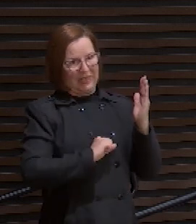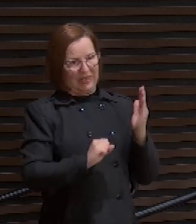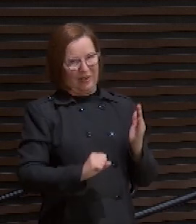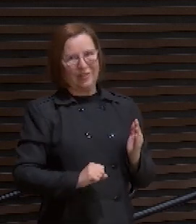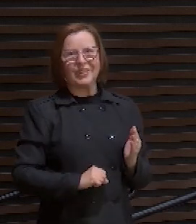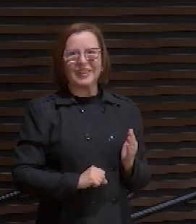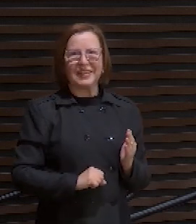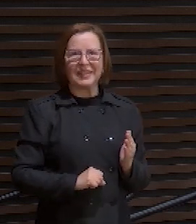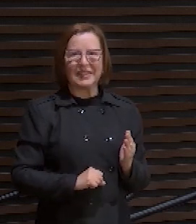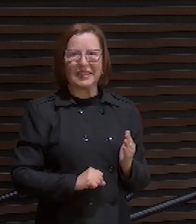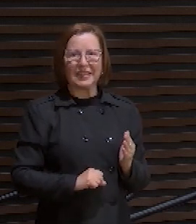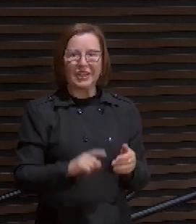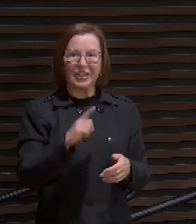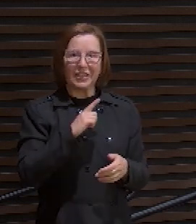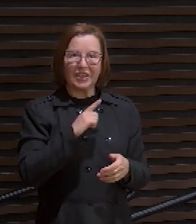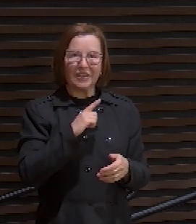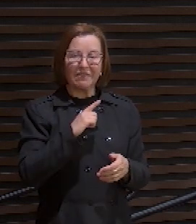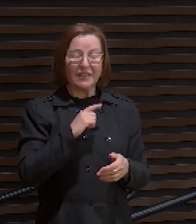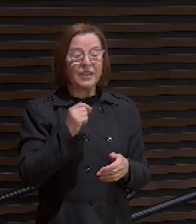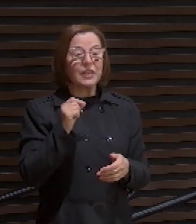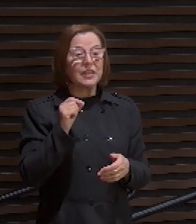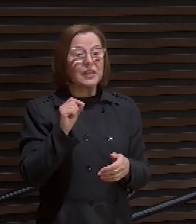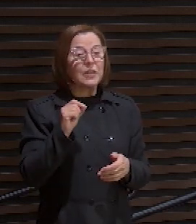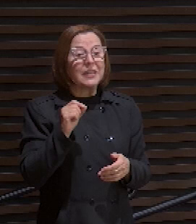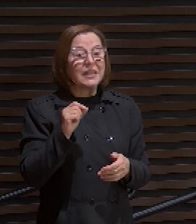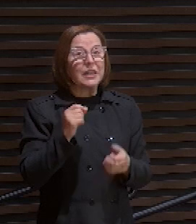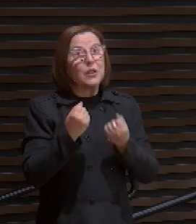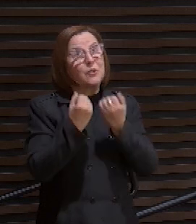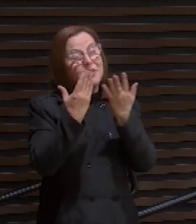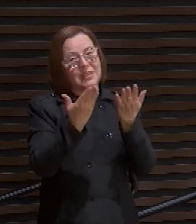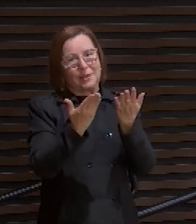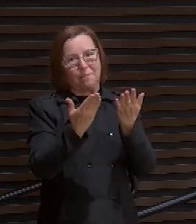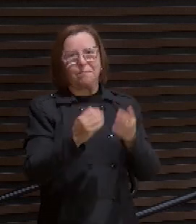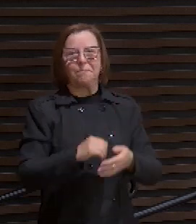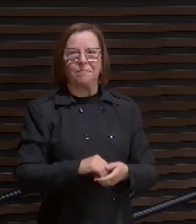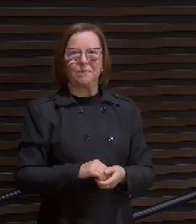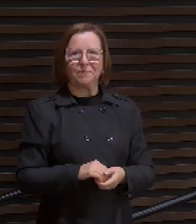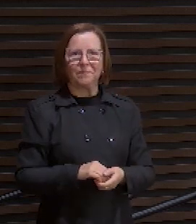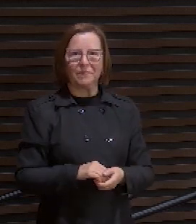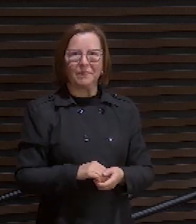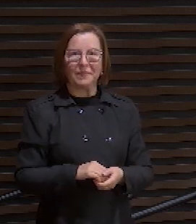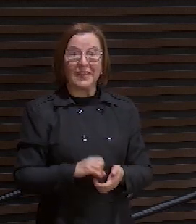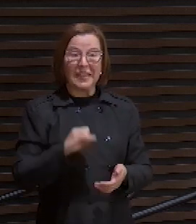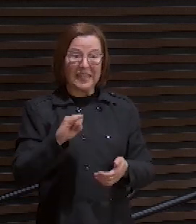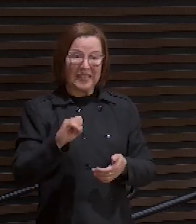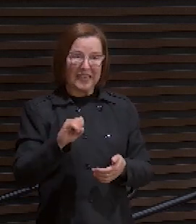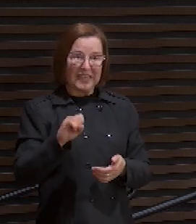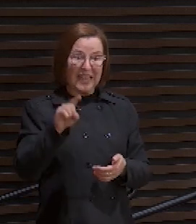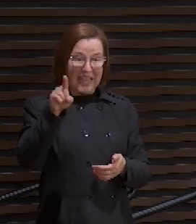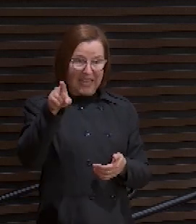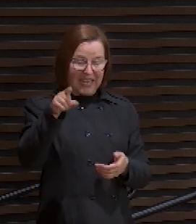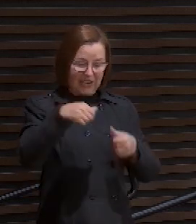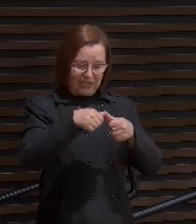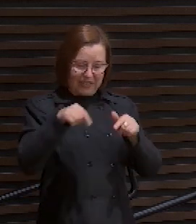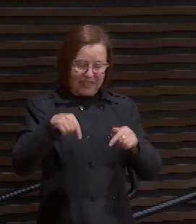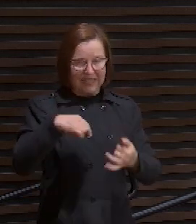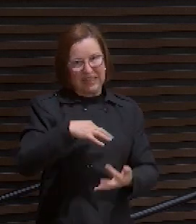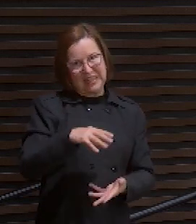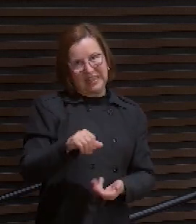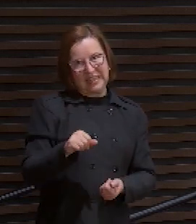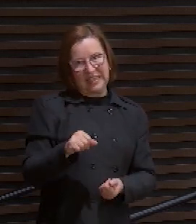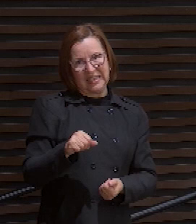sacerdote tivesse o que oferecer. Ora, se ele estivesse na terra, nem